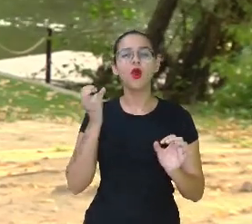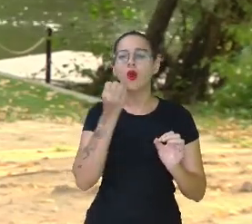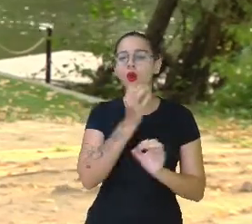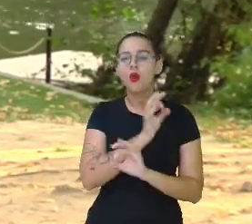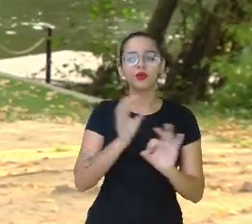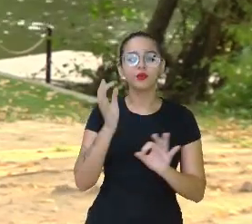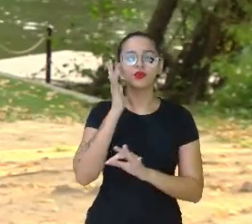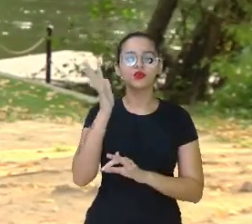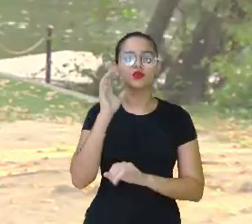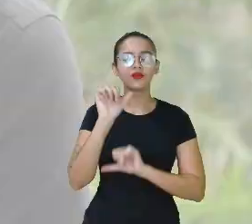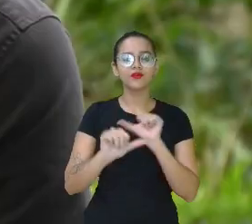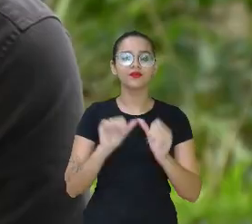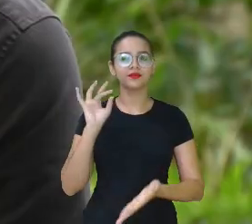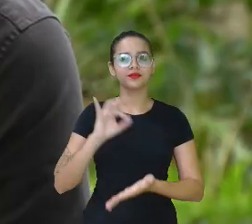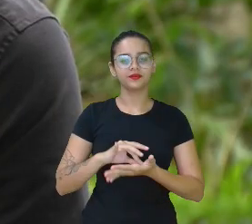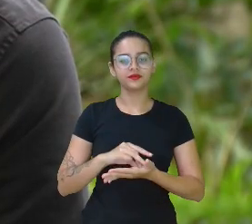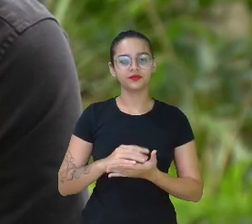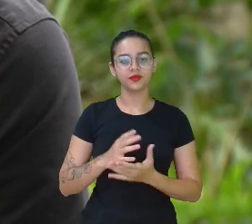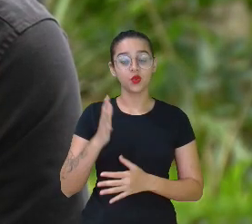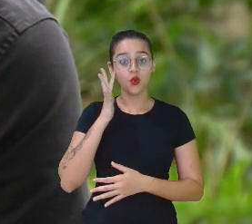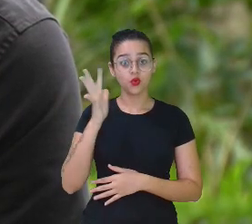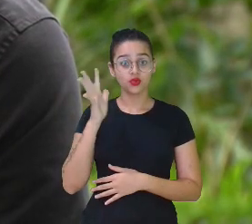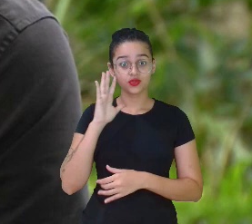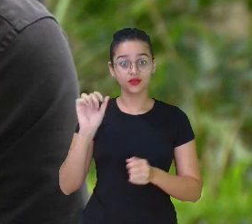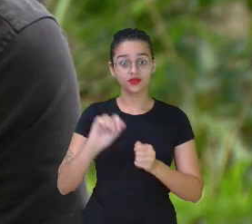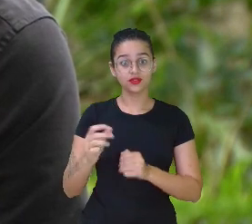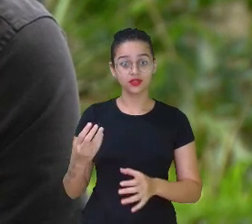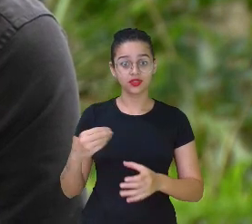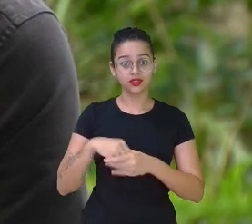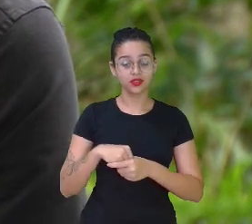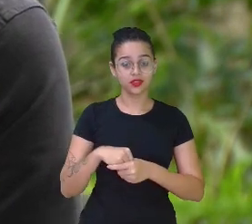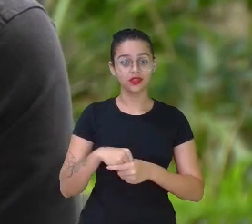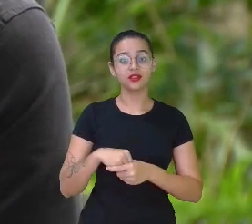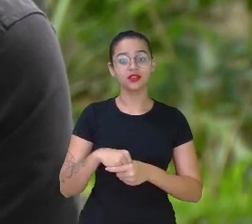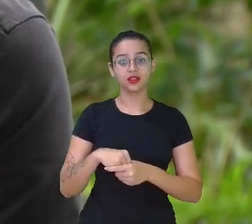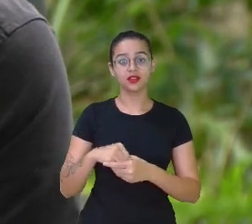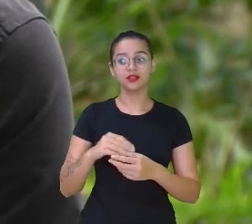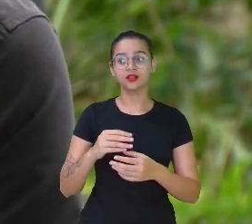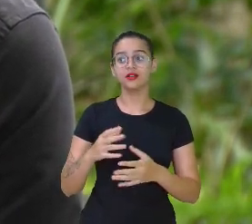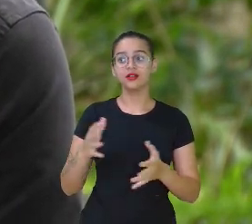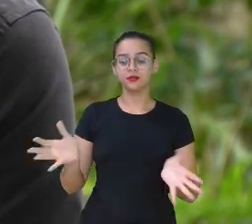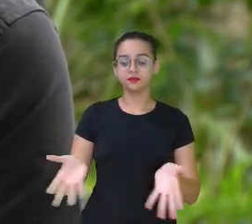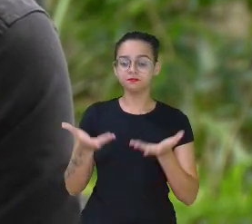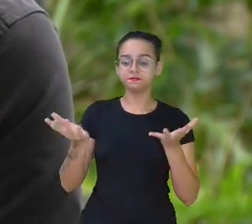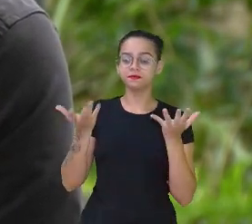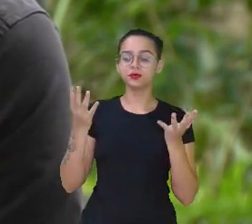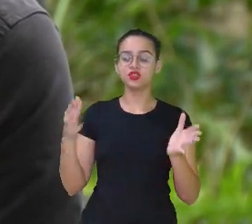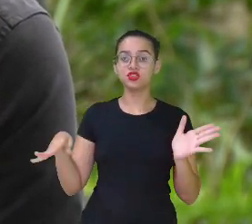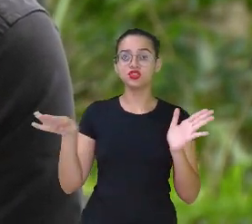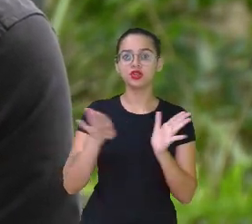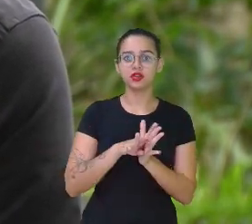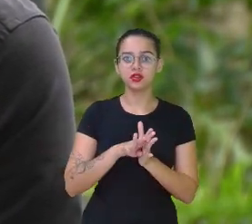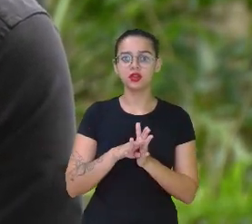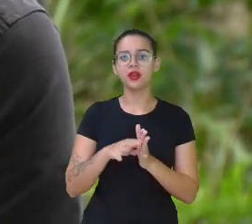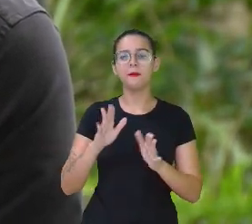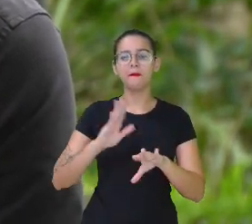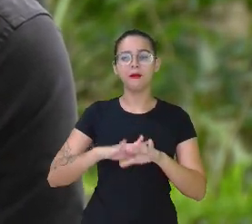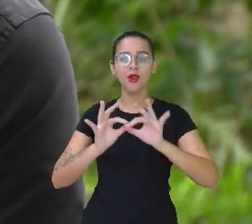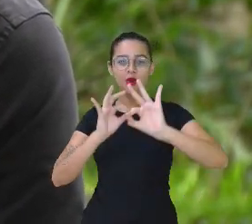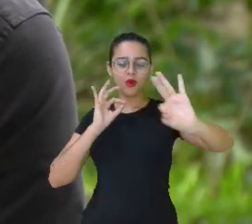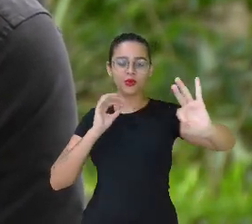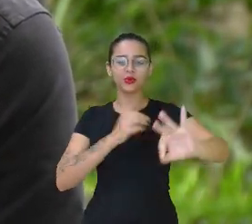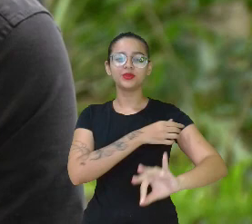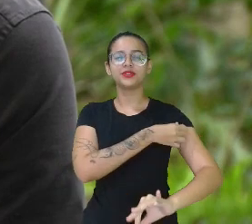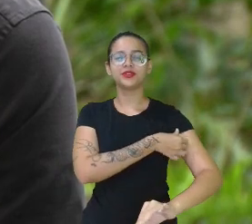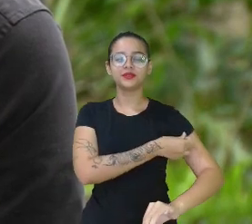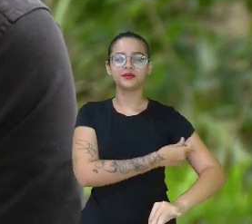sonho que vire realidade. Os sonhos fizeram parte, me impulsionaram a chegar mais longe, cada vez mais longe.